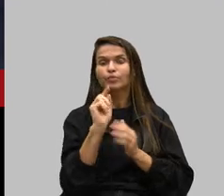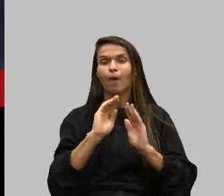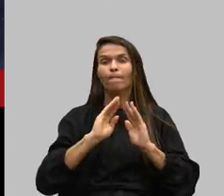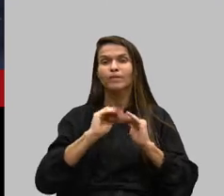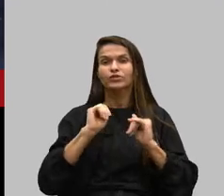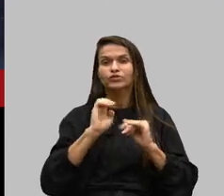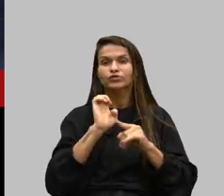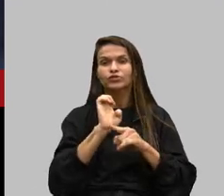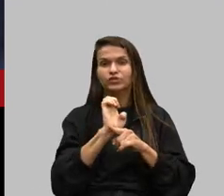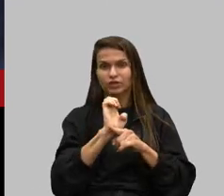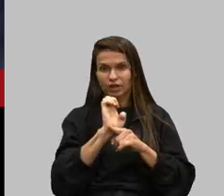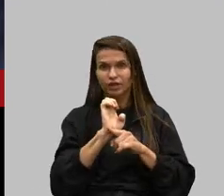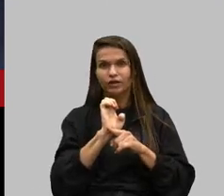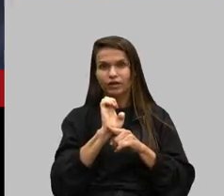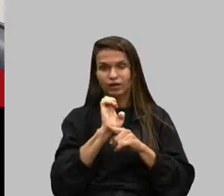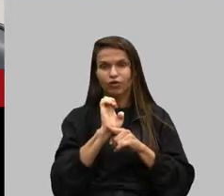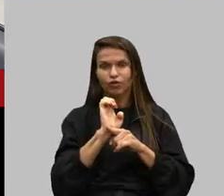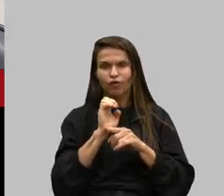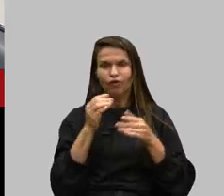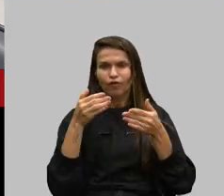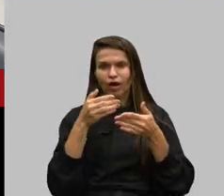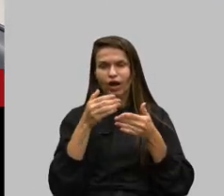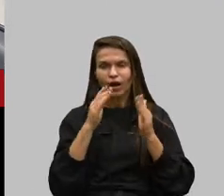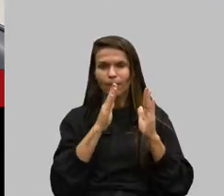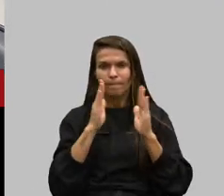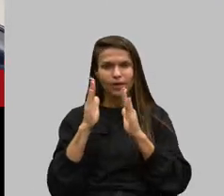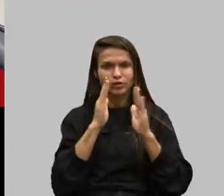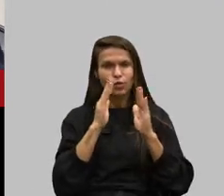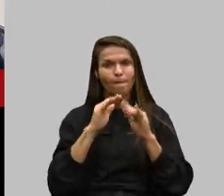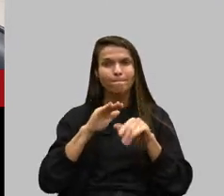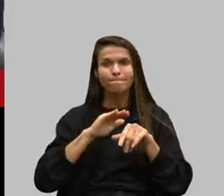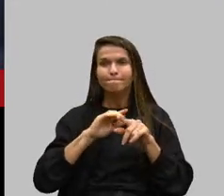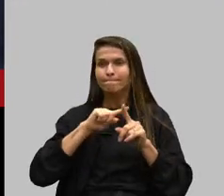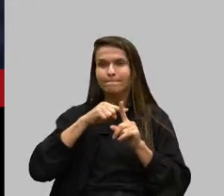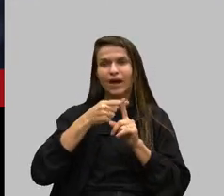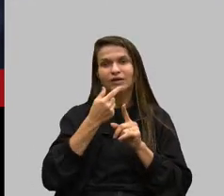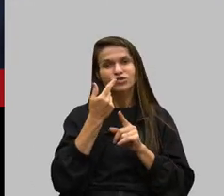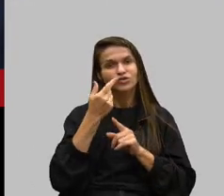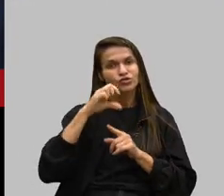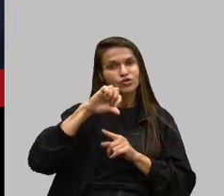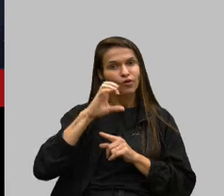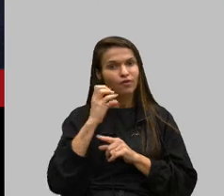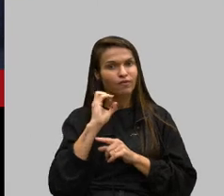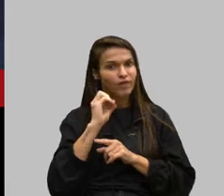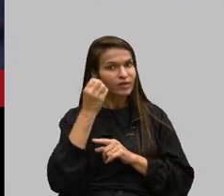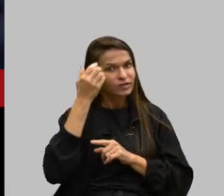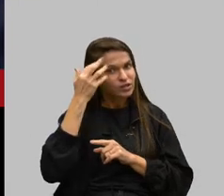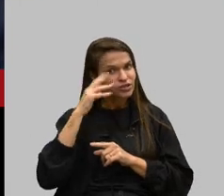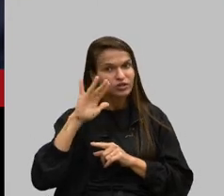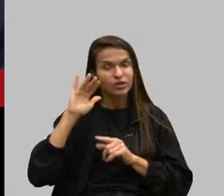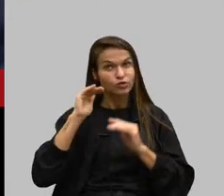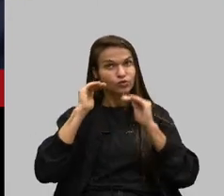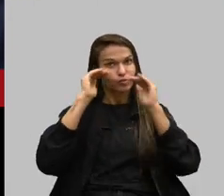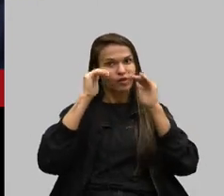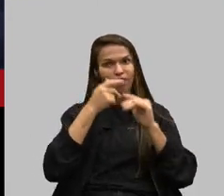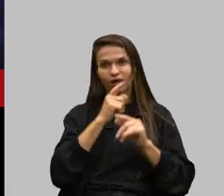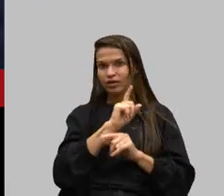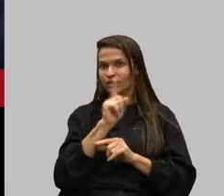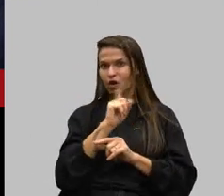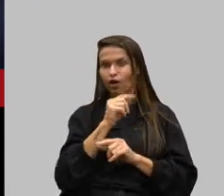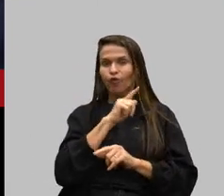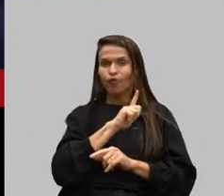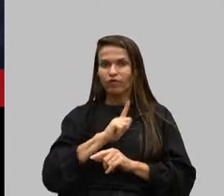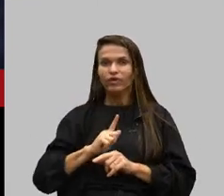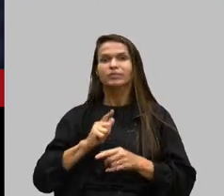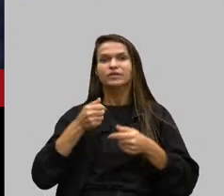Estado de dilação do prazo por mais 90 dias no o Supremo dizendo que não o governo de Minas tem que votar